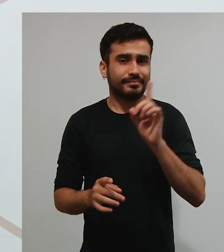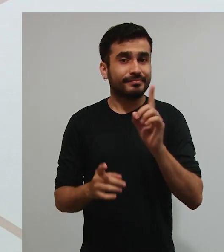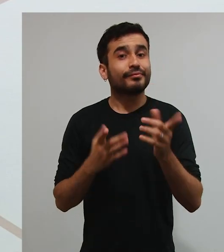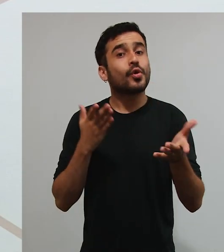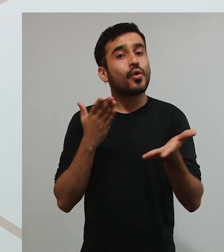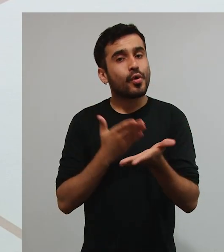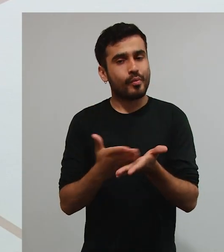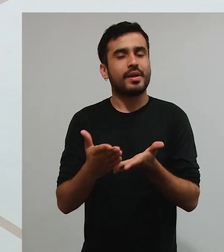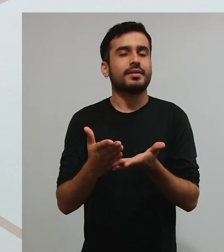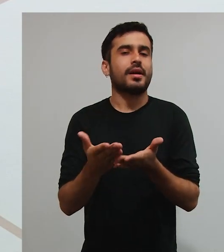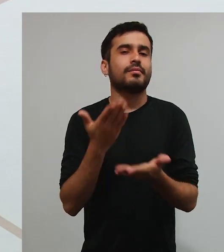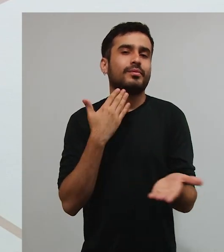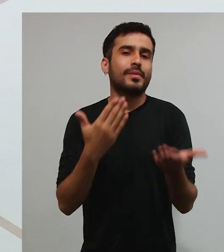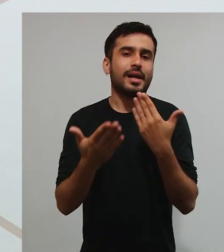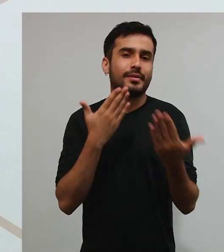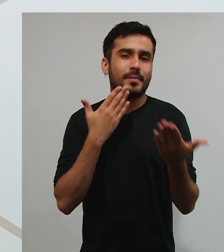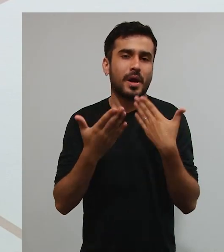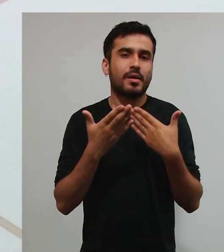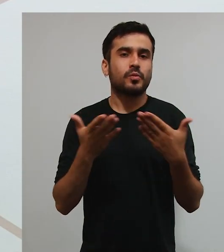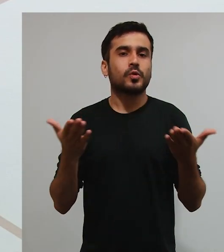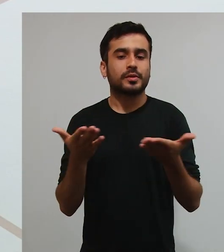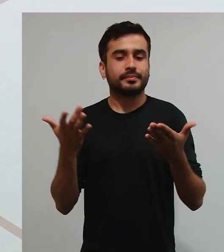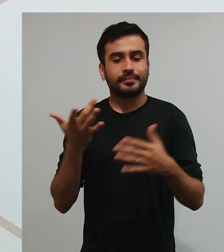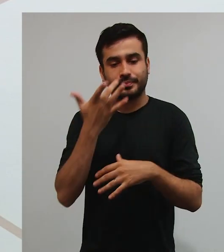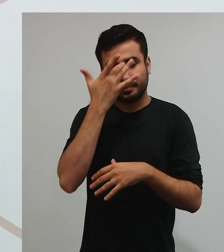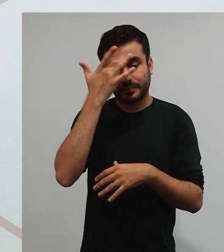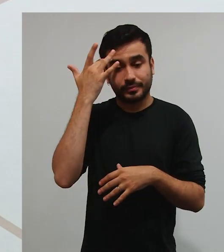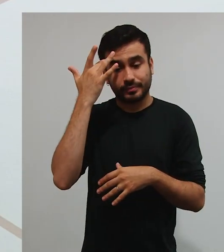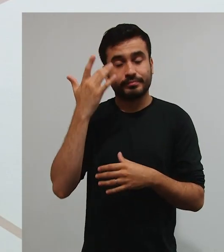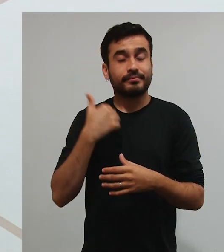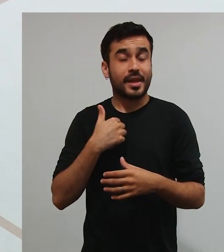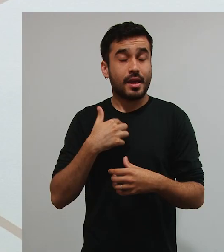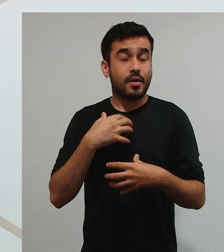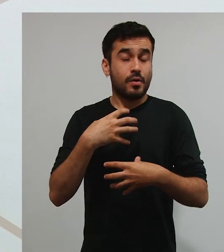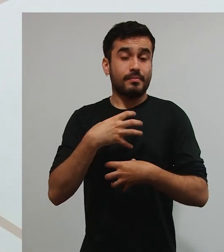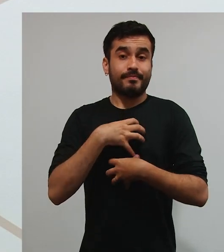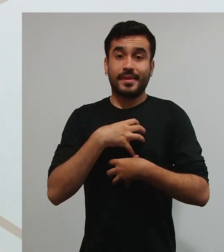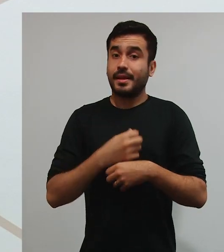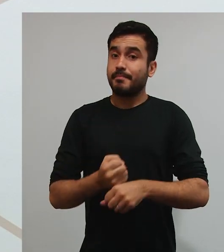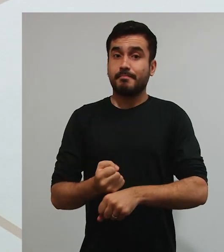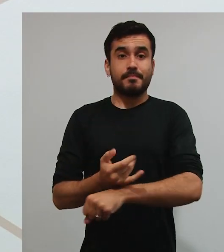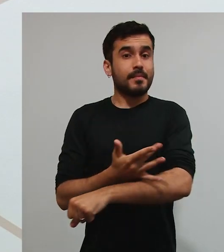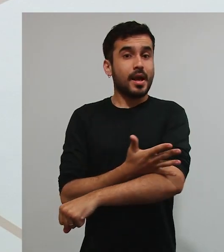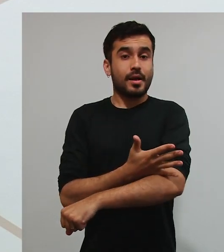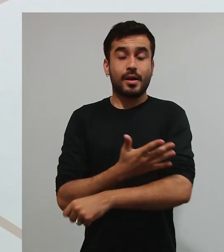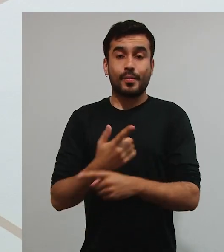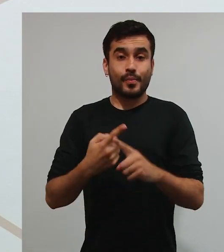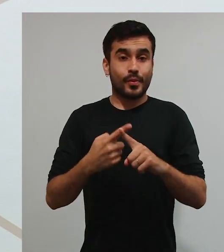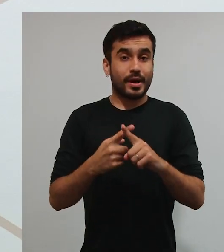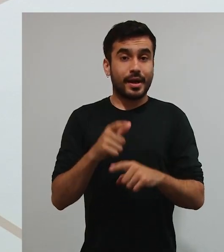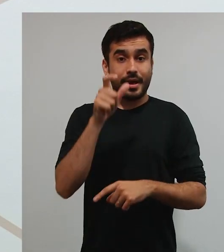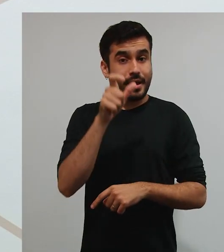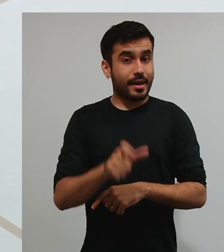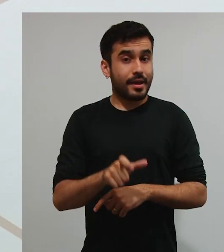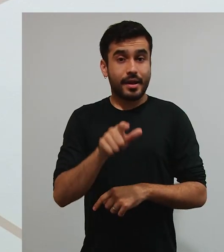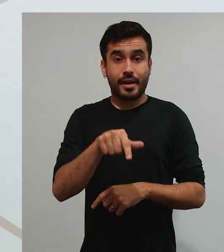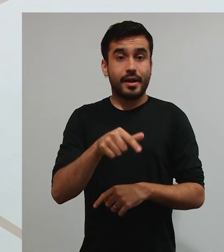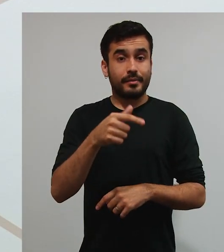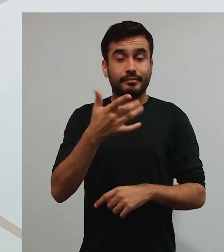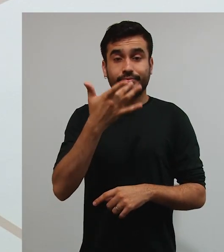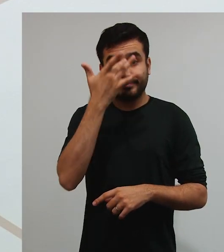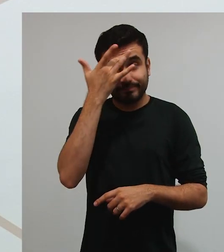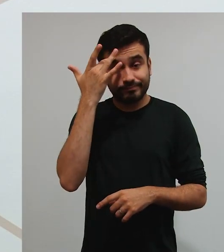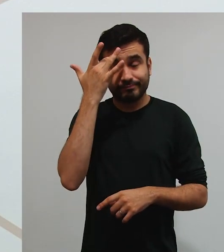sem mais delongas, a gente vai conversar com essa pessoa. Gente, olha, eu fico emocionada porque é